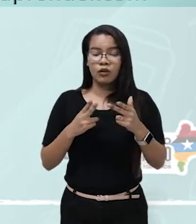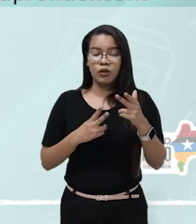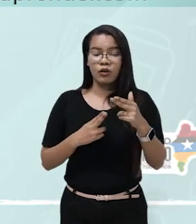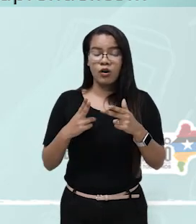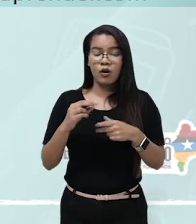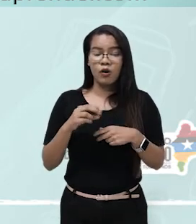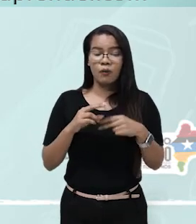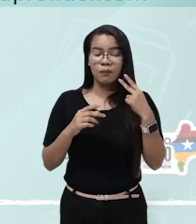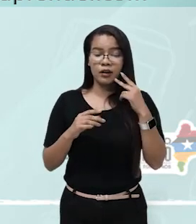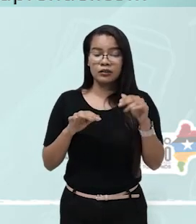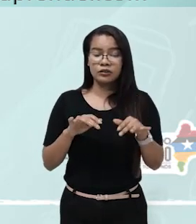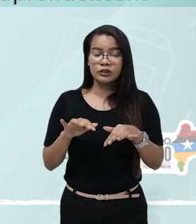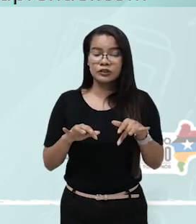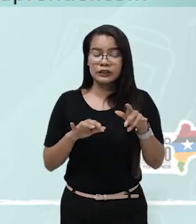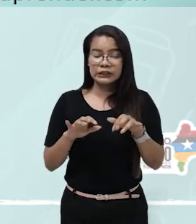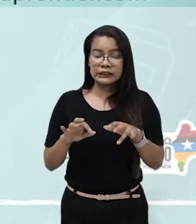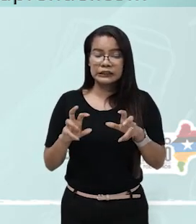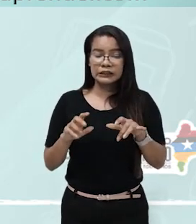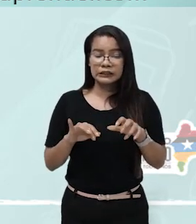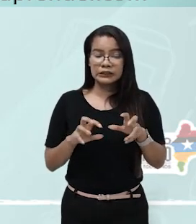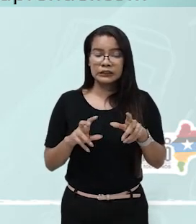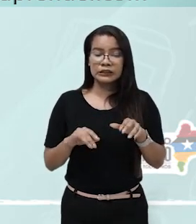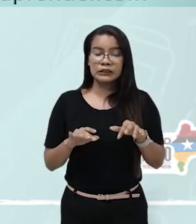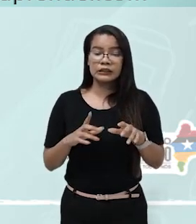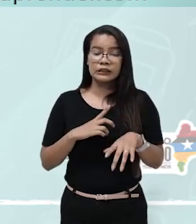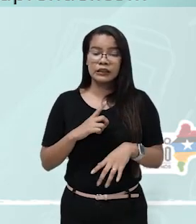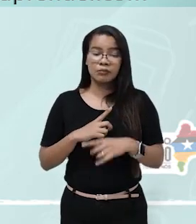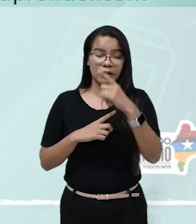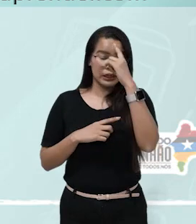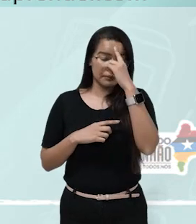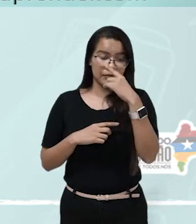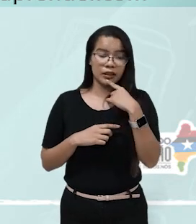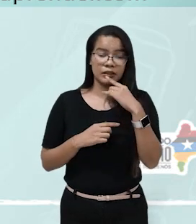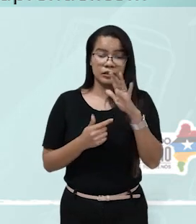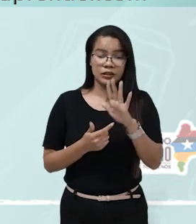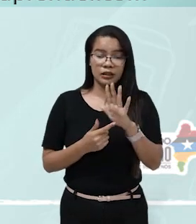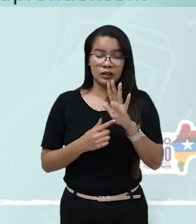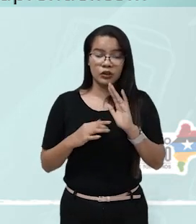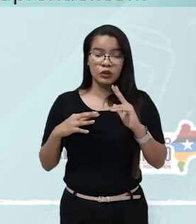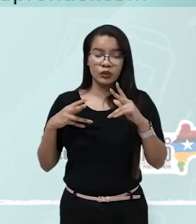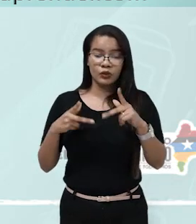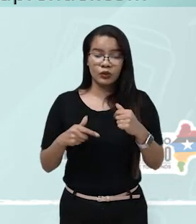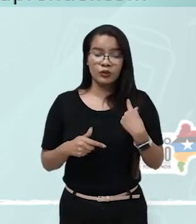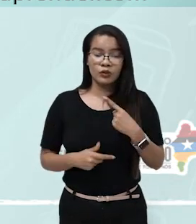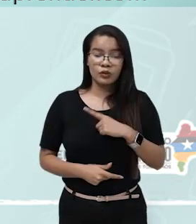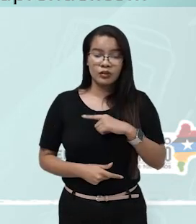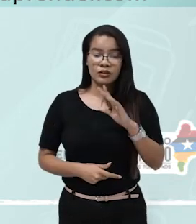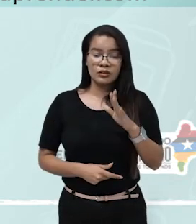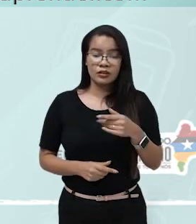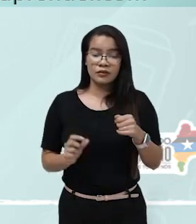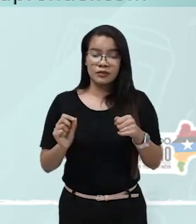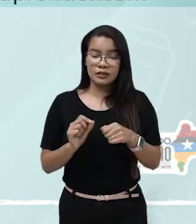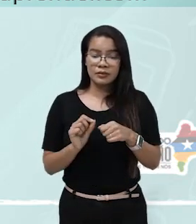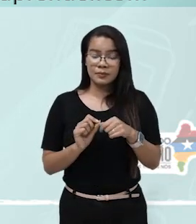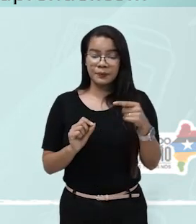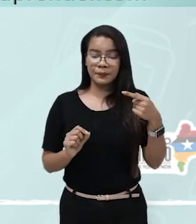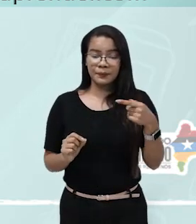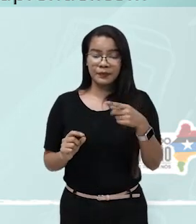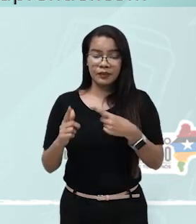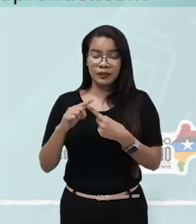ou para digitar. Coloquei uma imagem aqui que todos nós já fizemos esse tipo